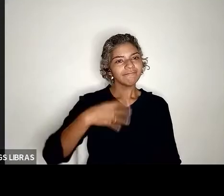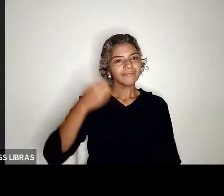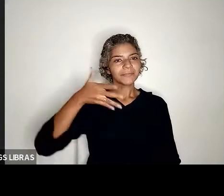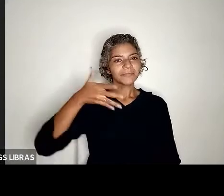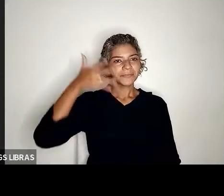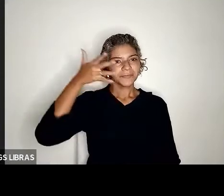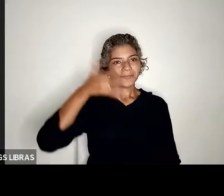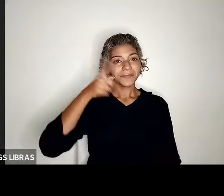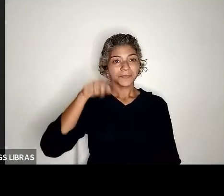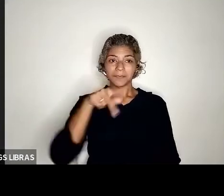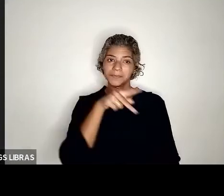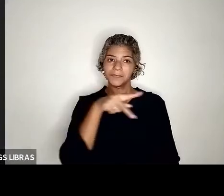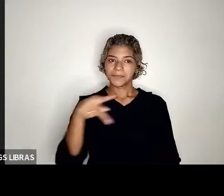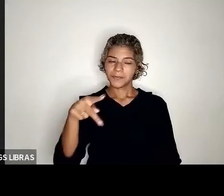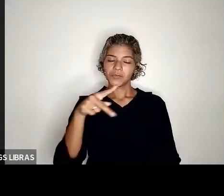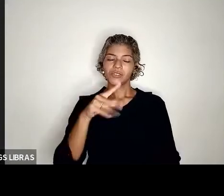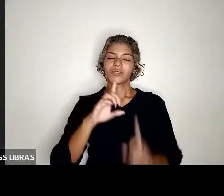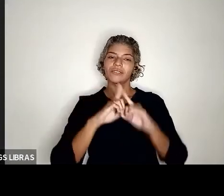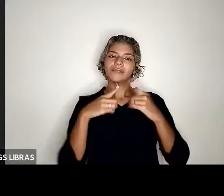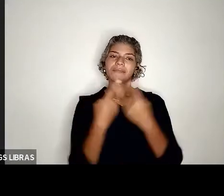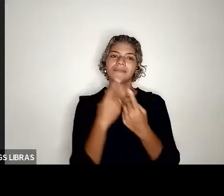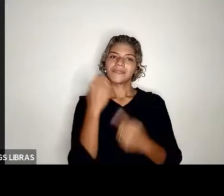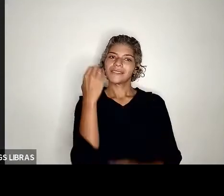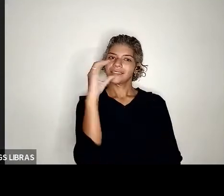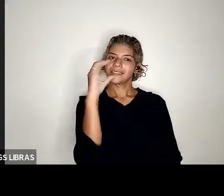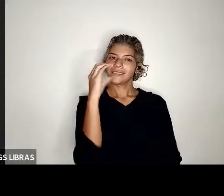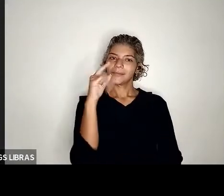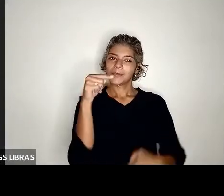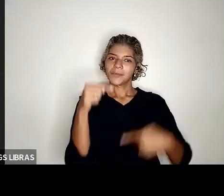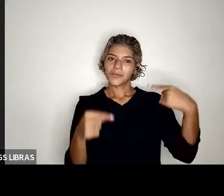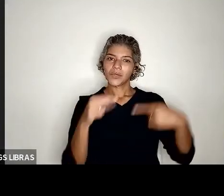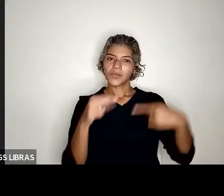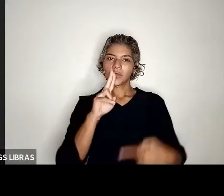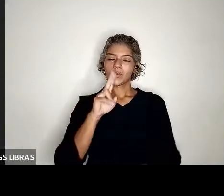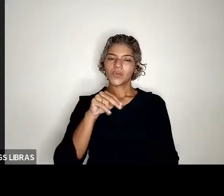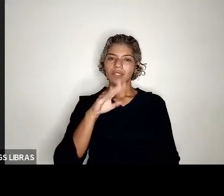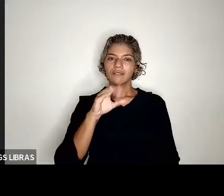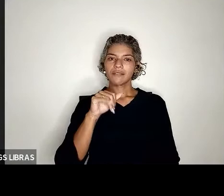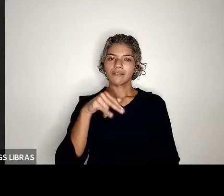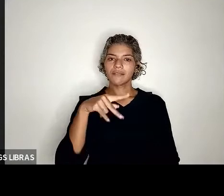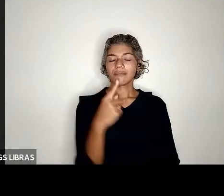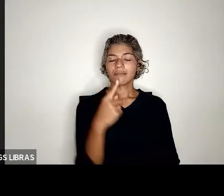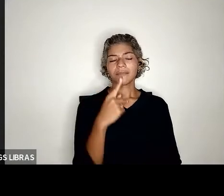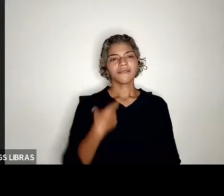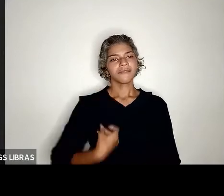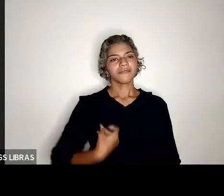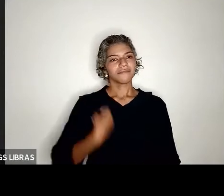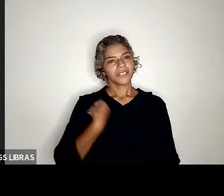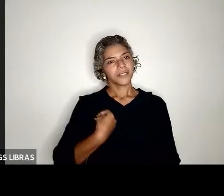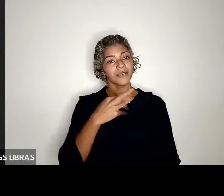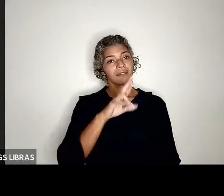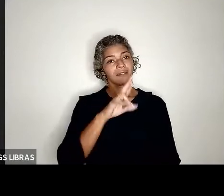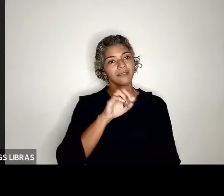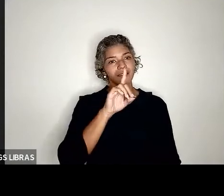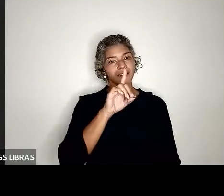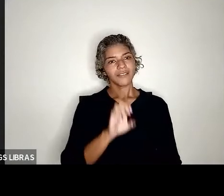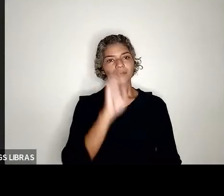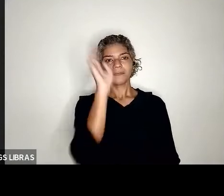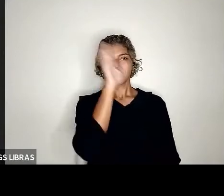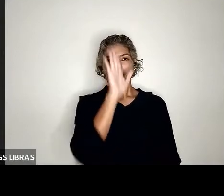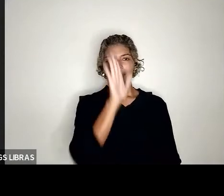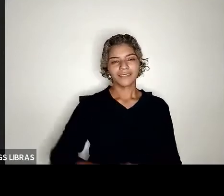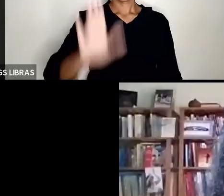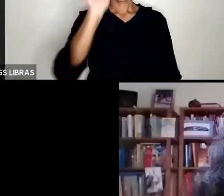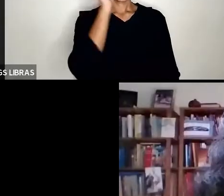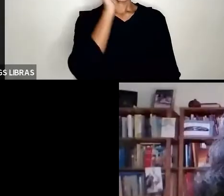de Ciência Política da Unicamp, membro do grupo executivo da Rede Brasileira de Mulheres Cientistas. Muito